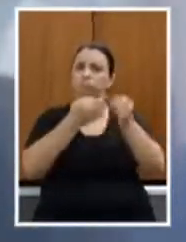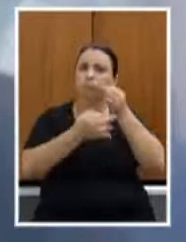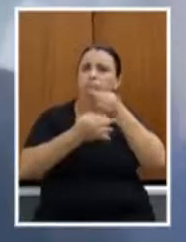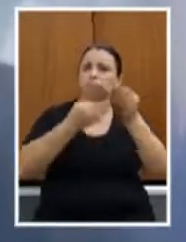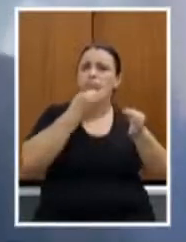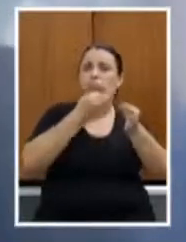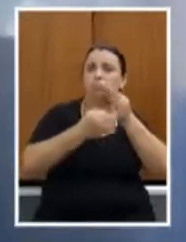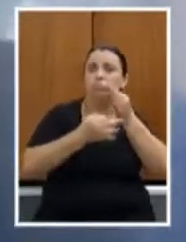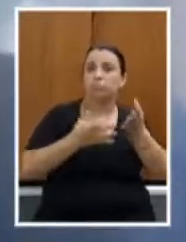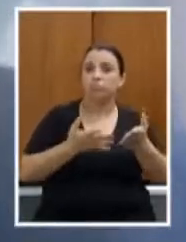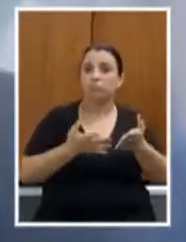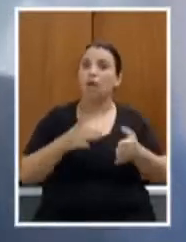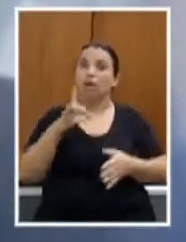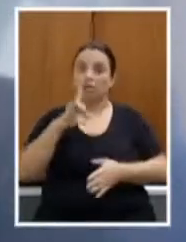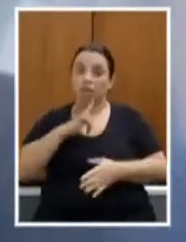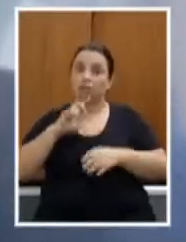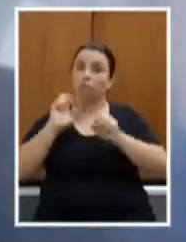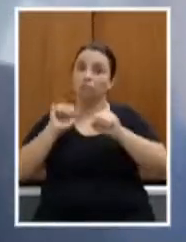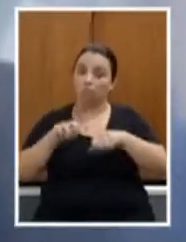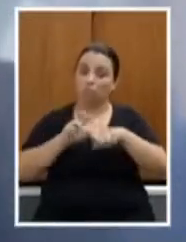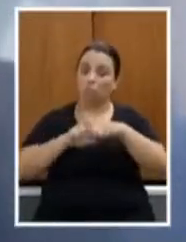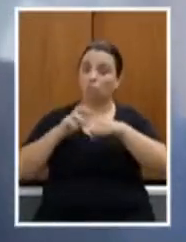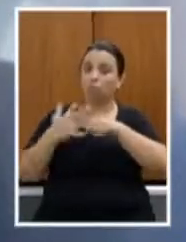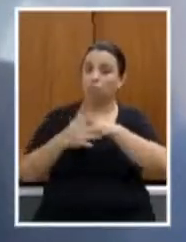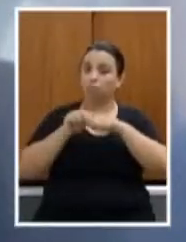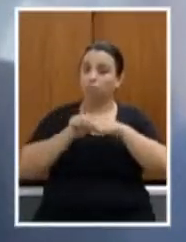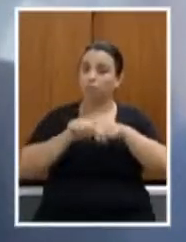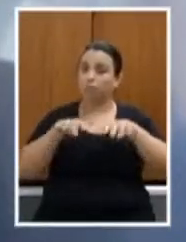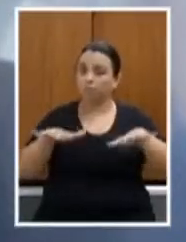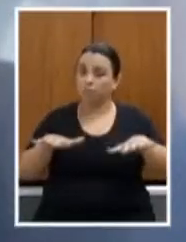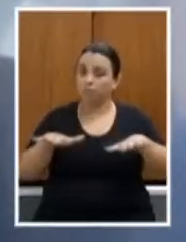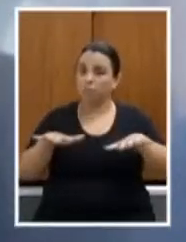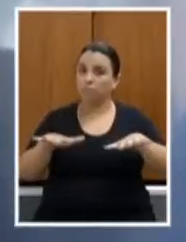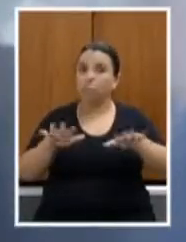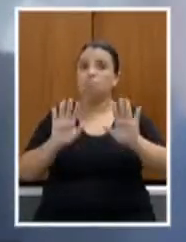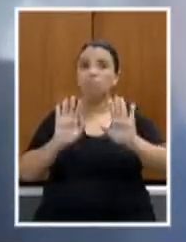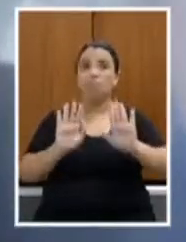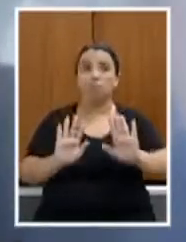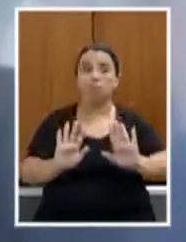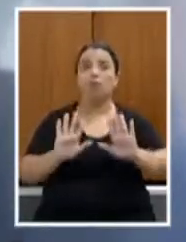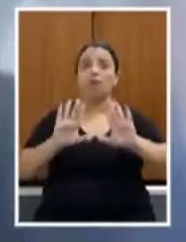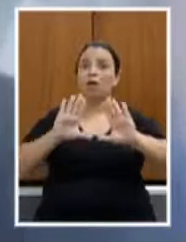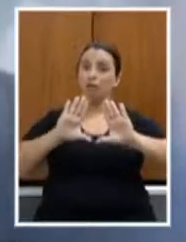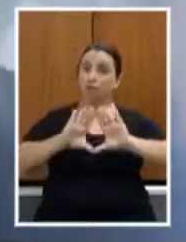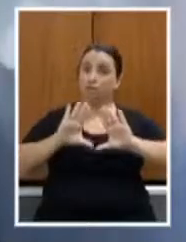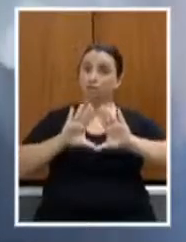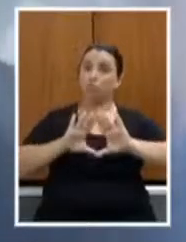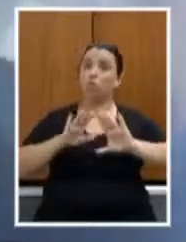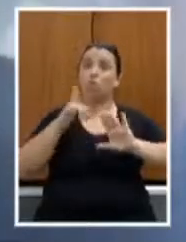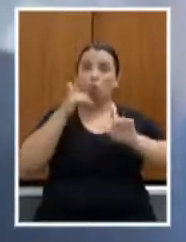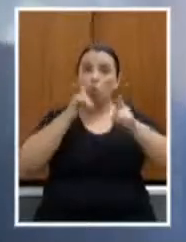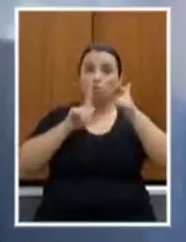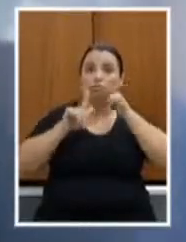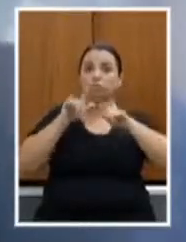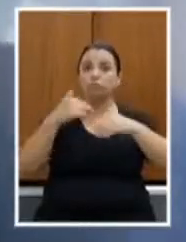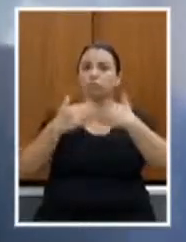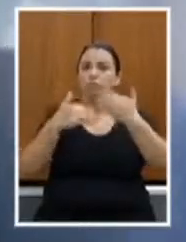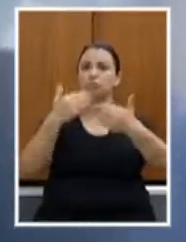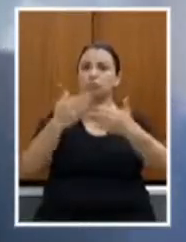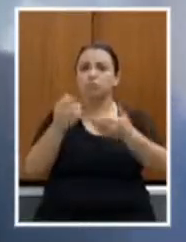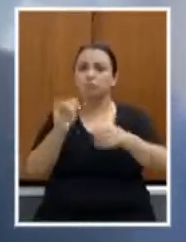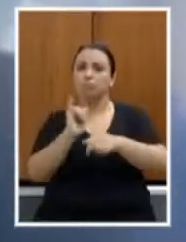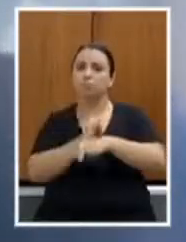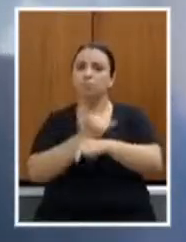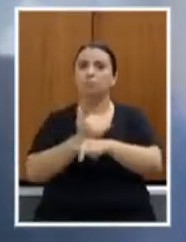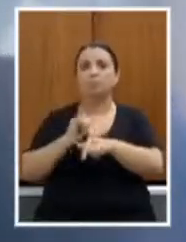com a pandemia, a Assembleia foi capaz de desenvolver mecanismos. E aqui